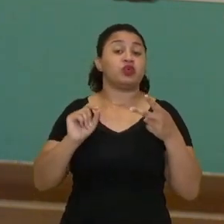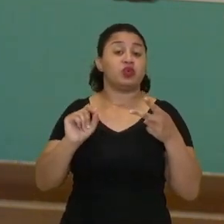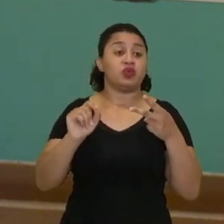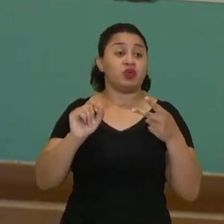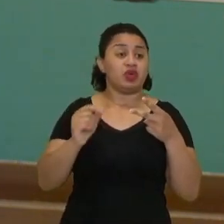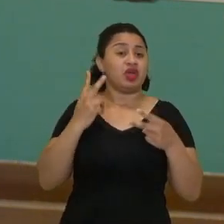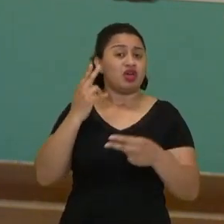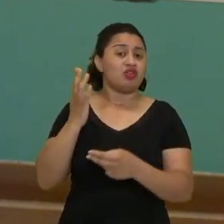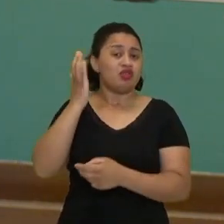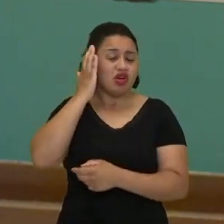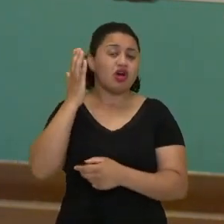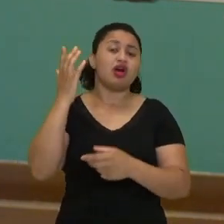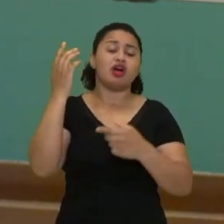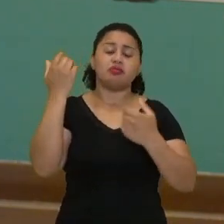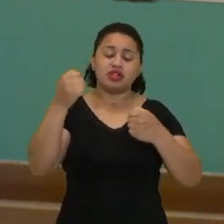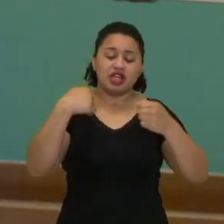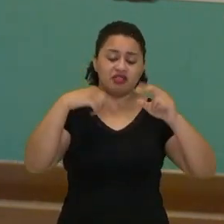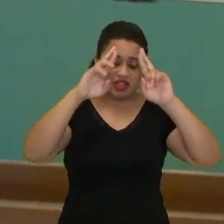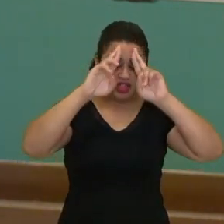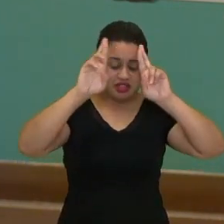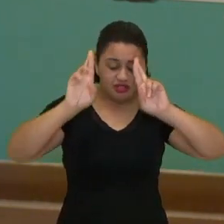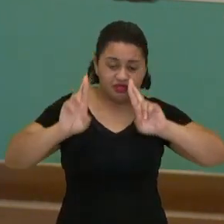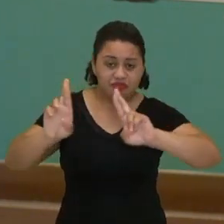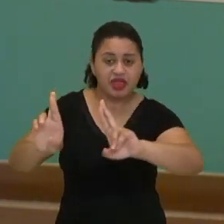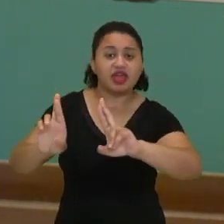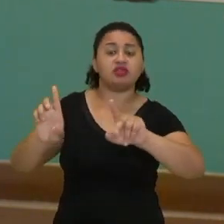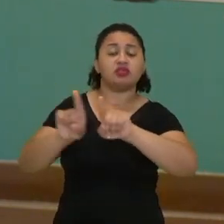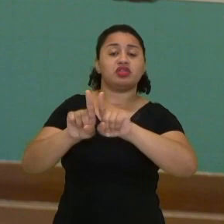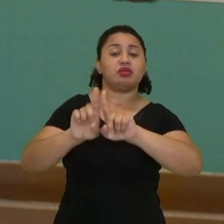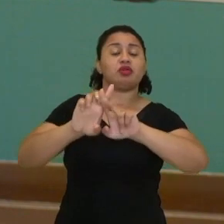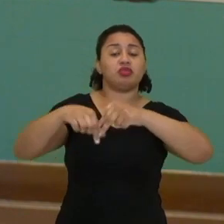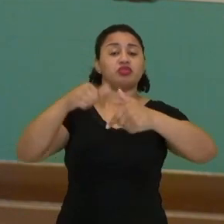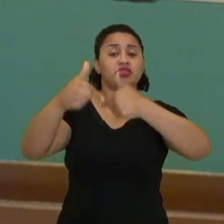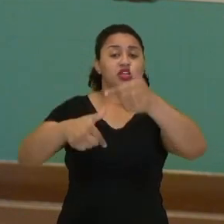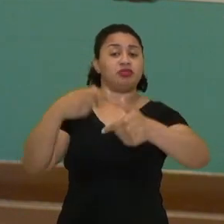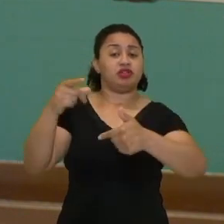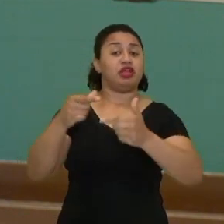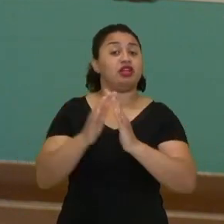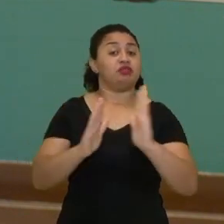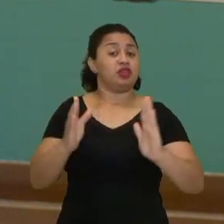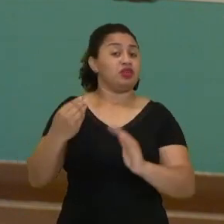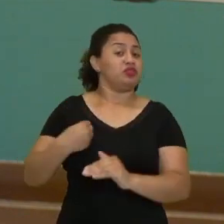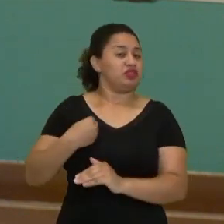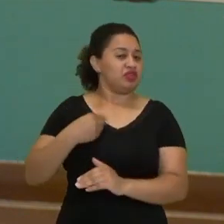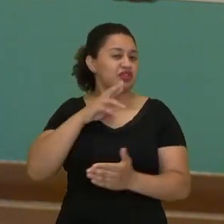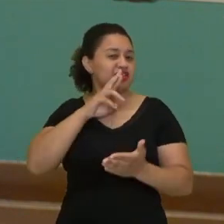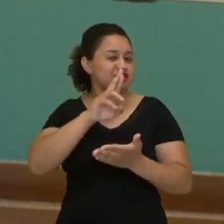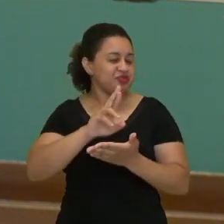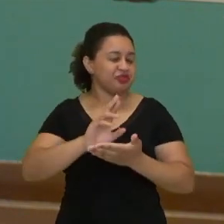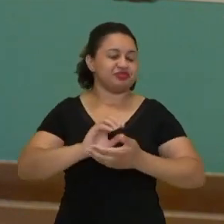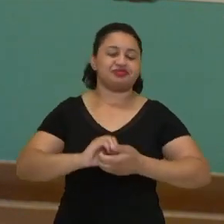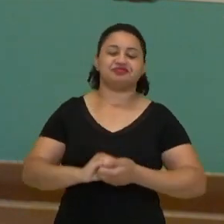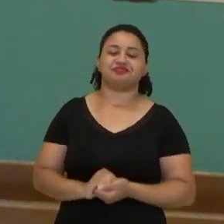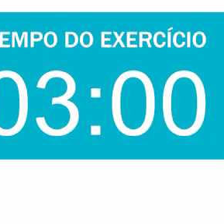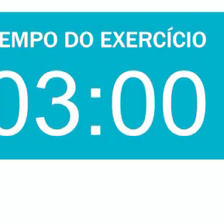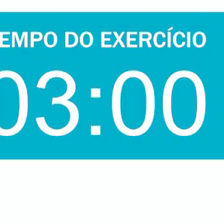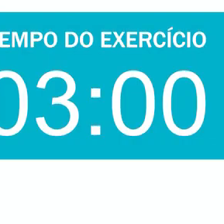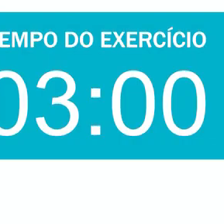Gogh merecia mais respeito e reconhecimento por seu trabalho ainda em vida? Responda lá.